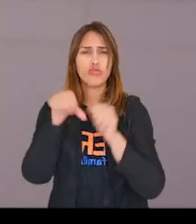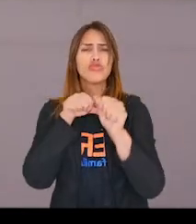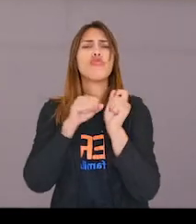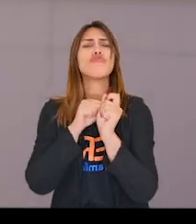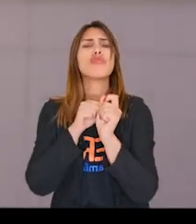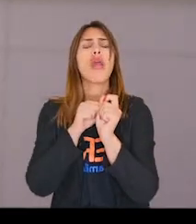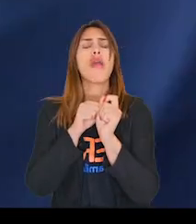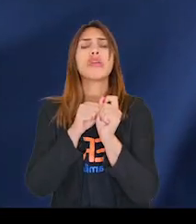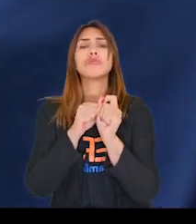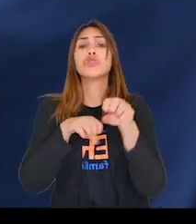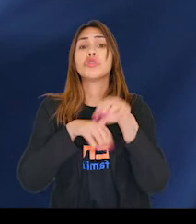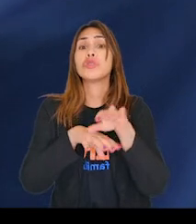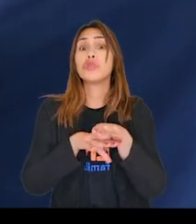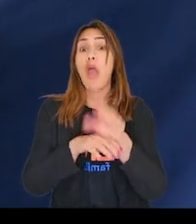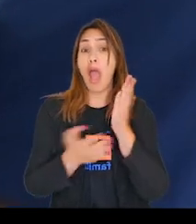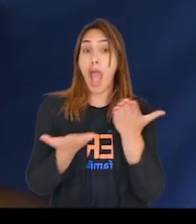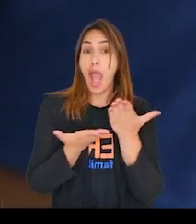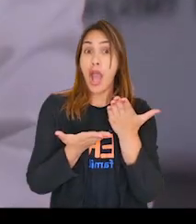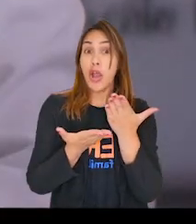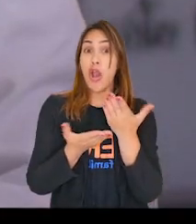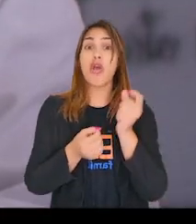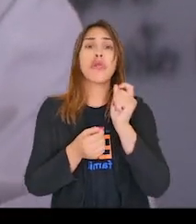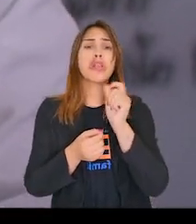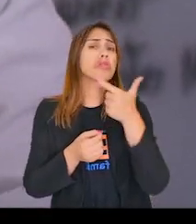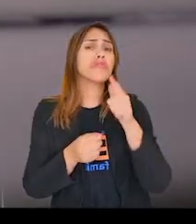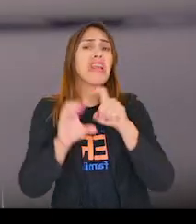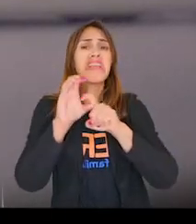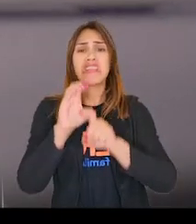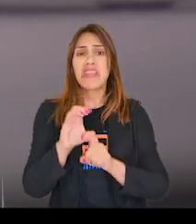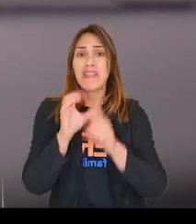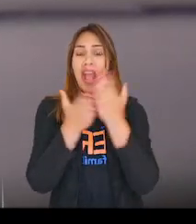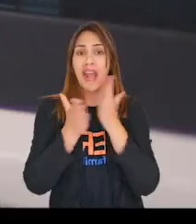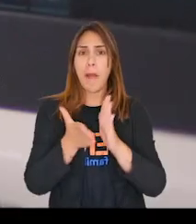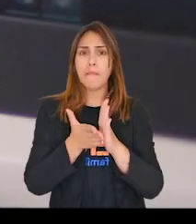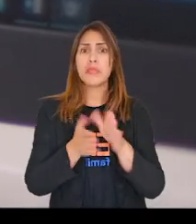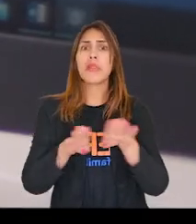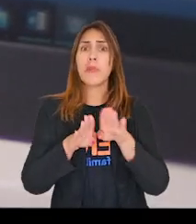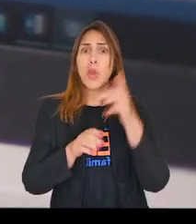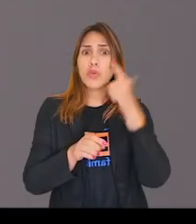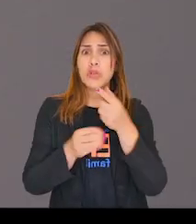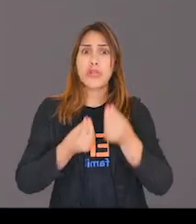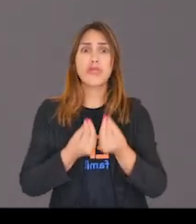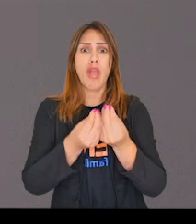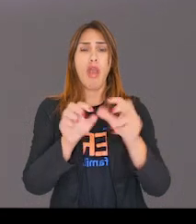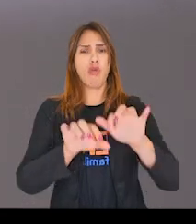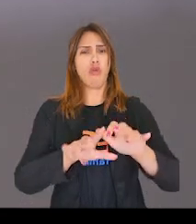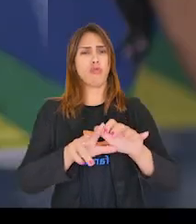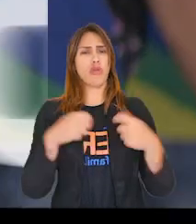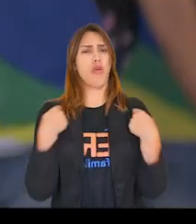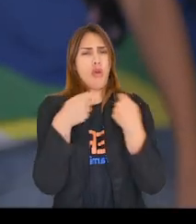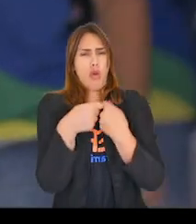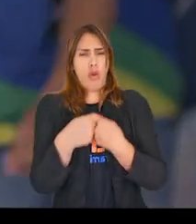Grosso mudou o jeito de fazer educação. Com as contas do estado em dia, professores ganharam computadores, plano de internet e